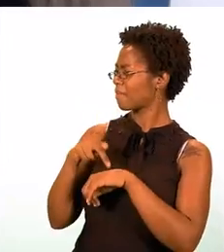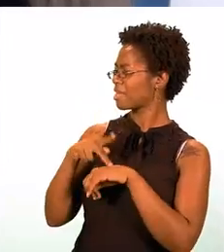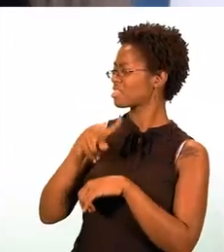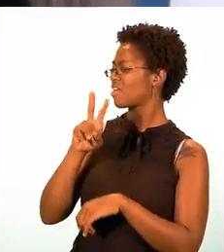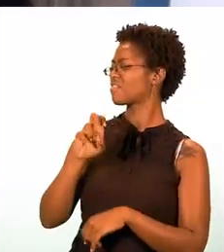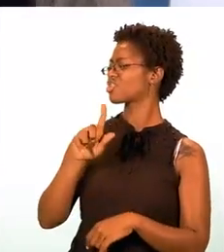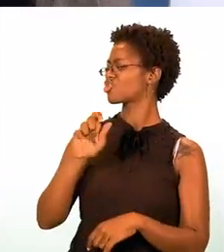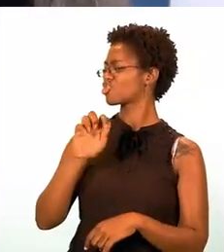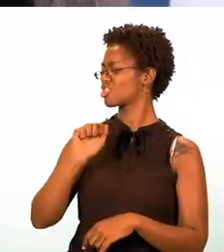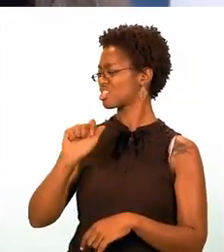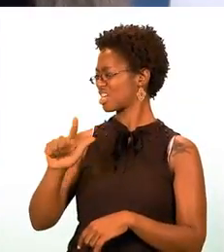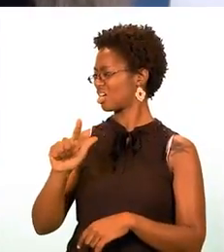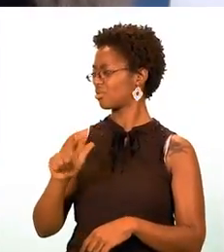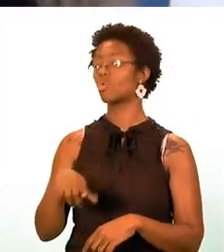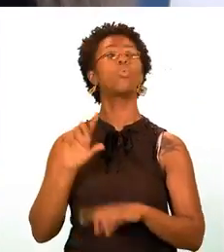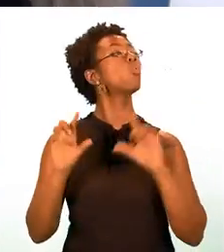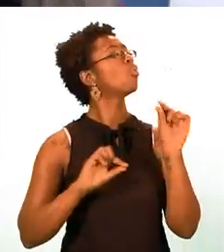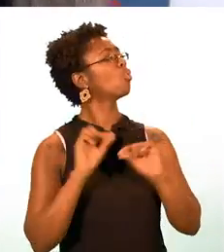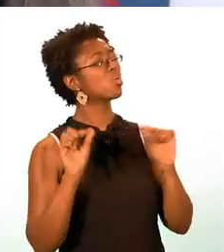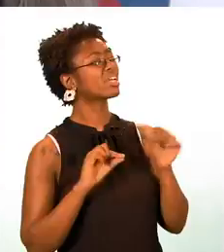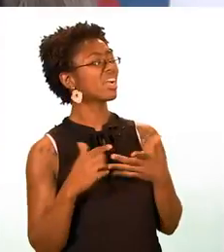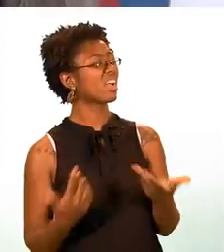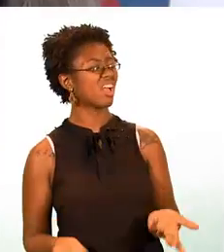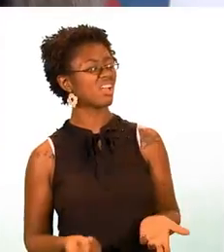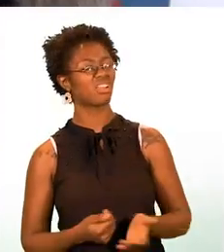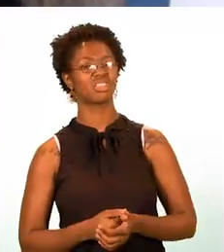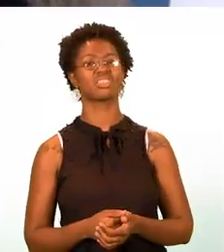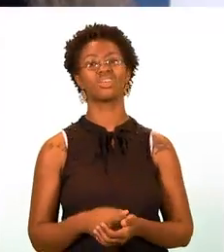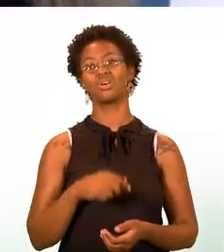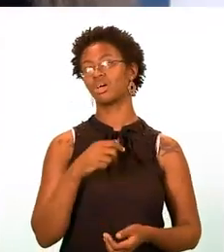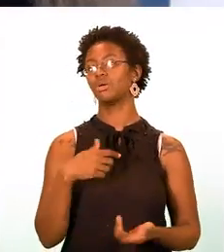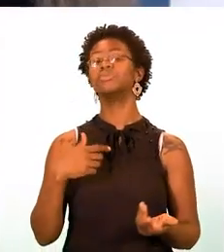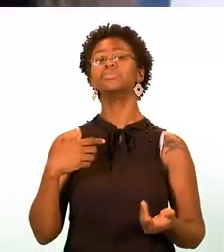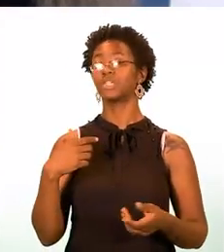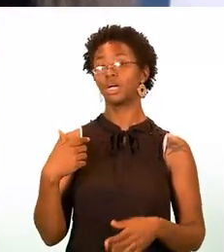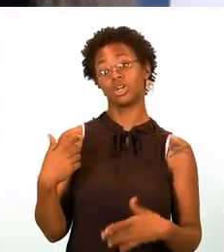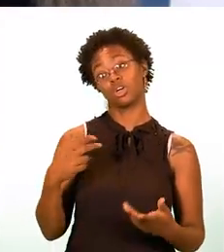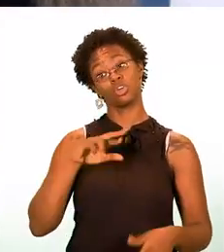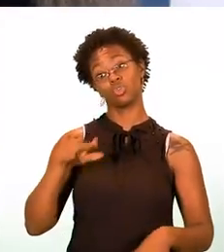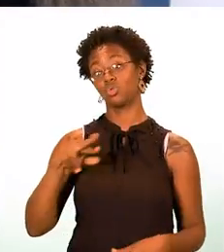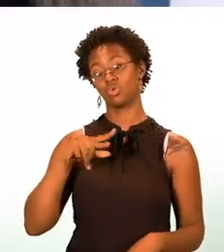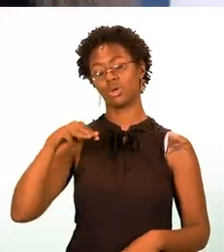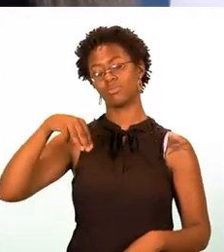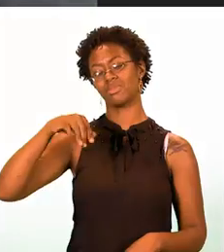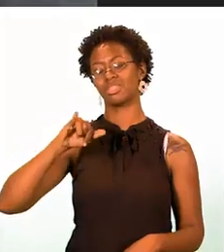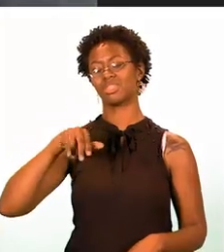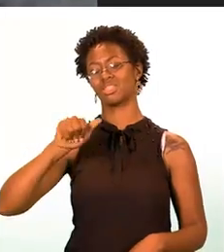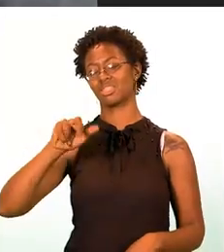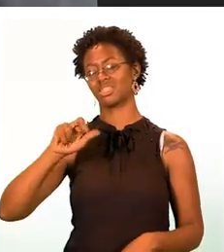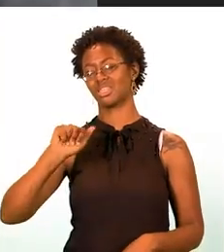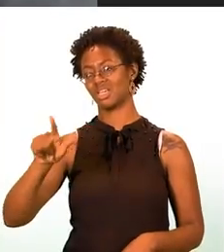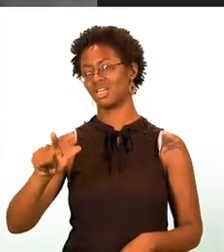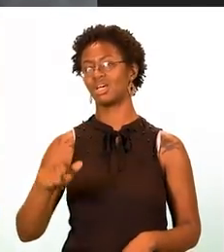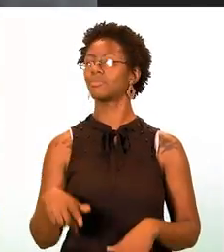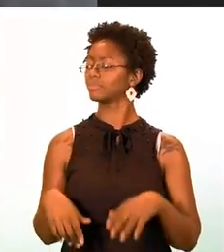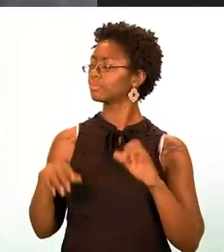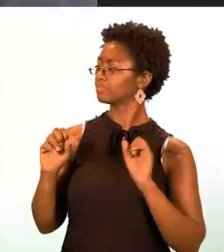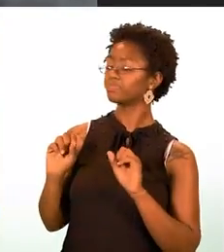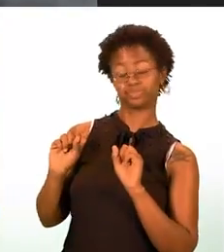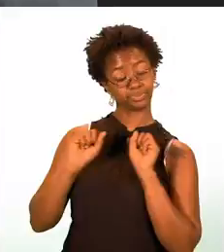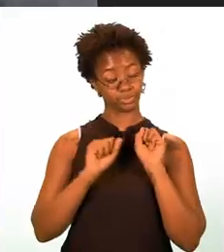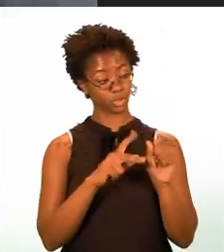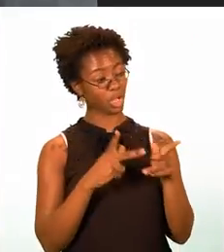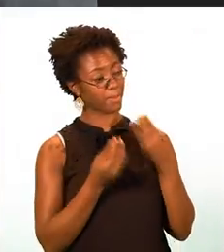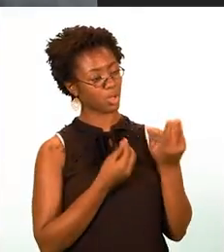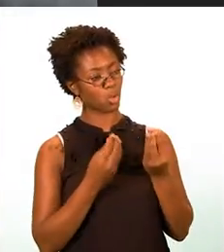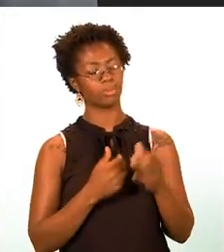Eu não sabia. Sim, várias. O que é uma pedra vegetal, Yara? Não mineral. Não,